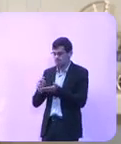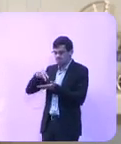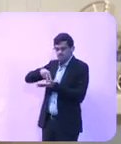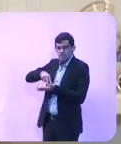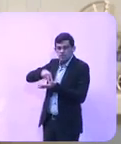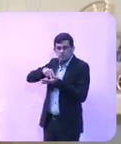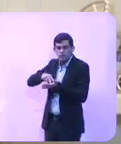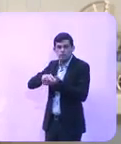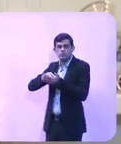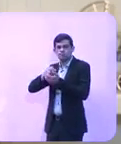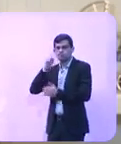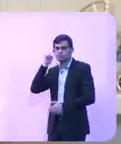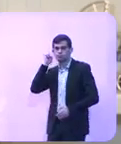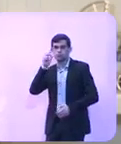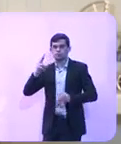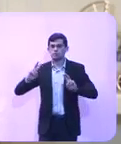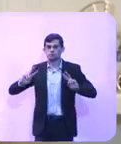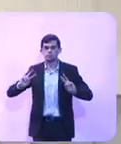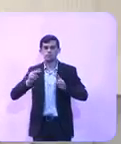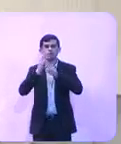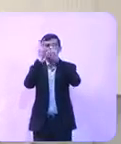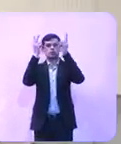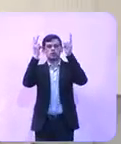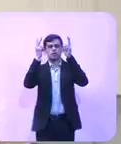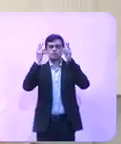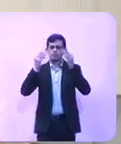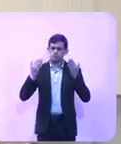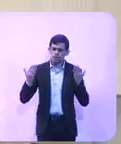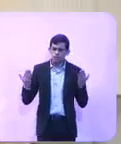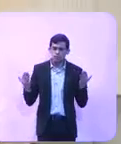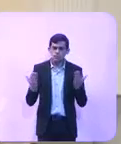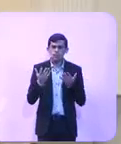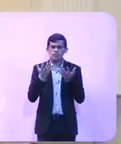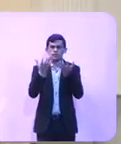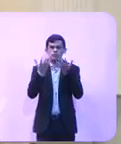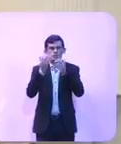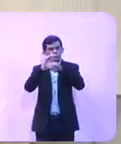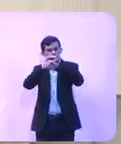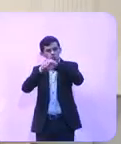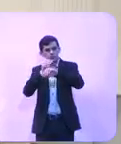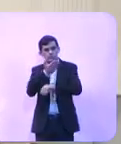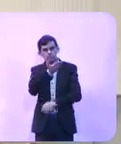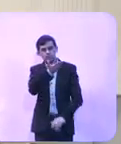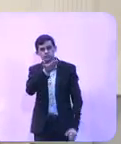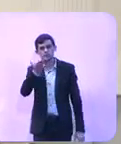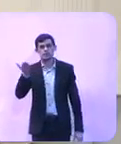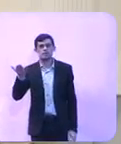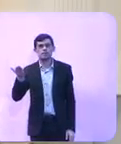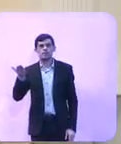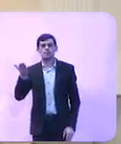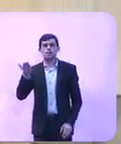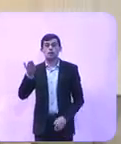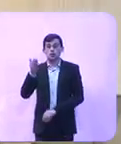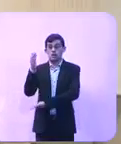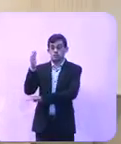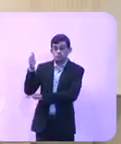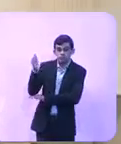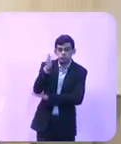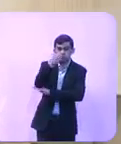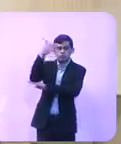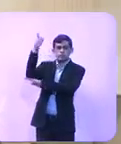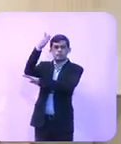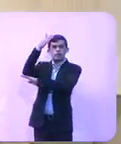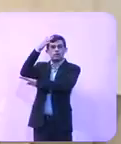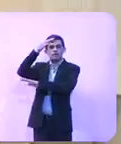e a gente alcance a vitória. Hoje eu queria convidar você a flamular a bandeira